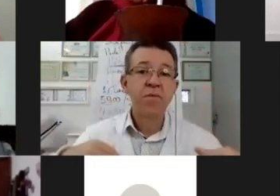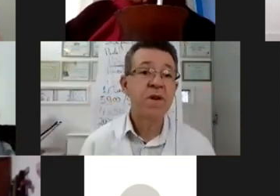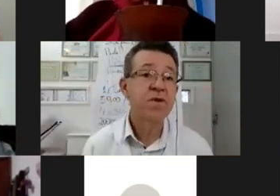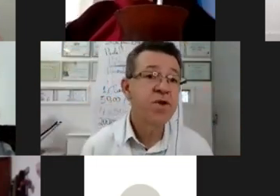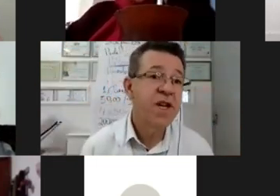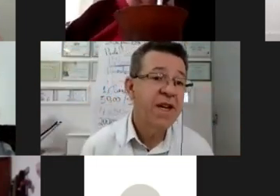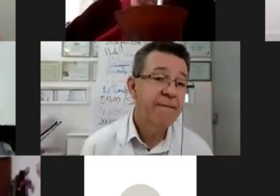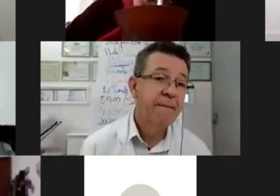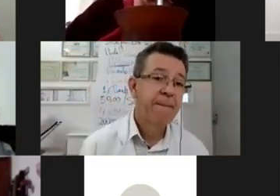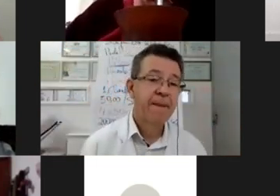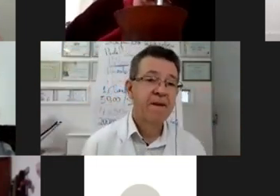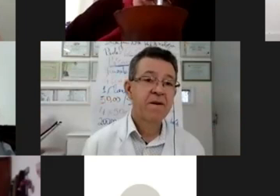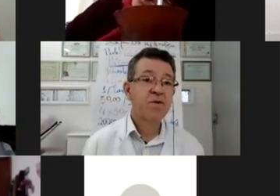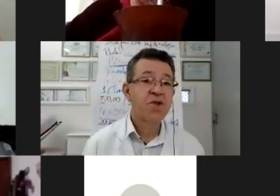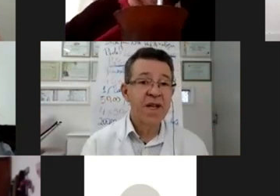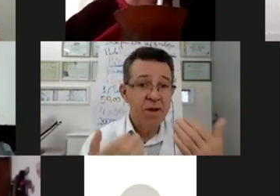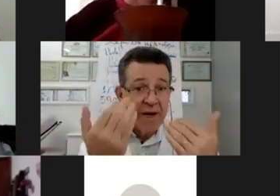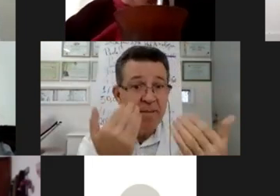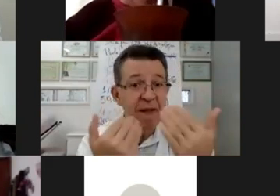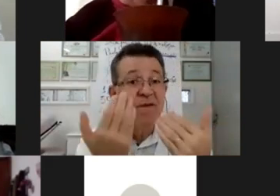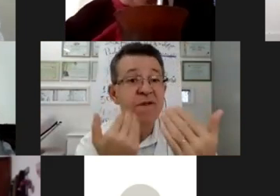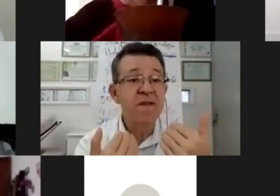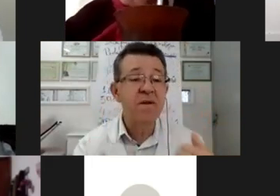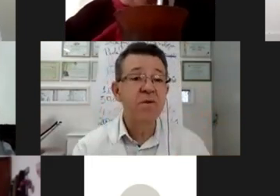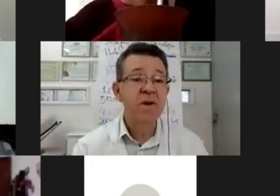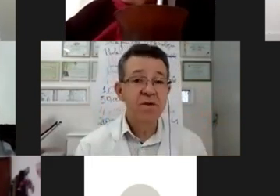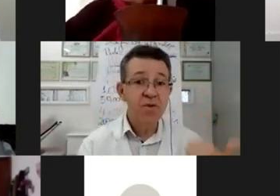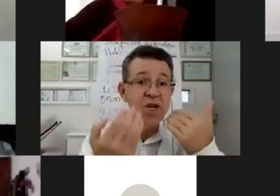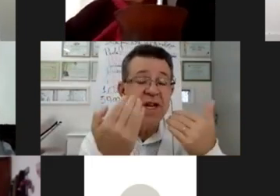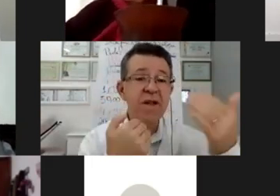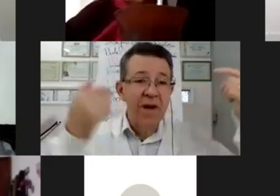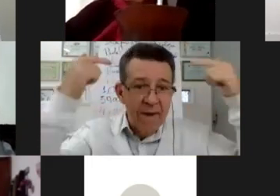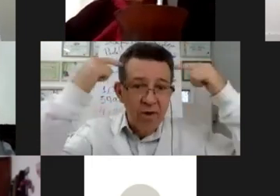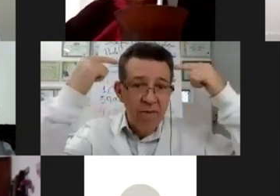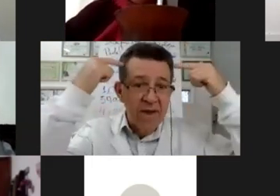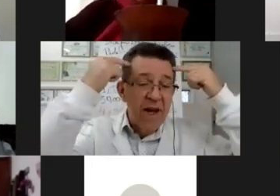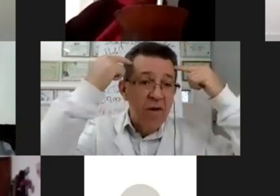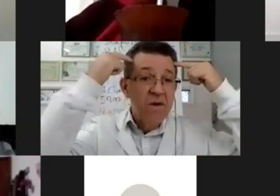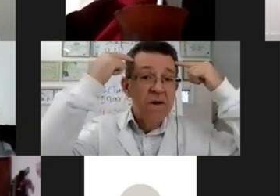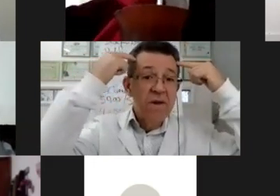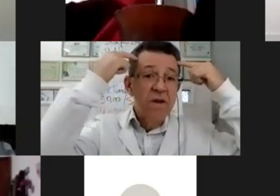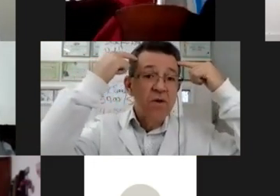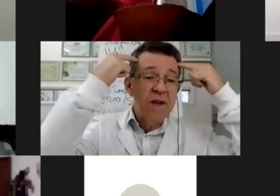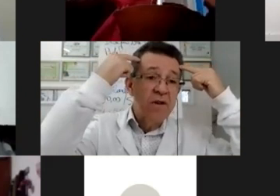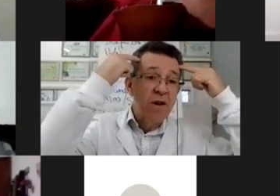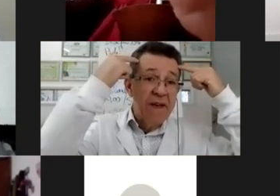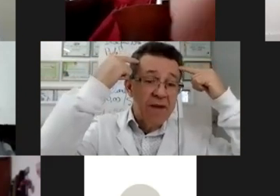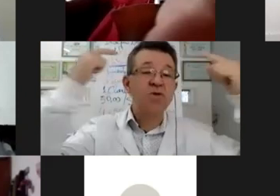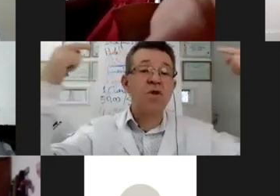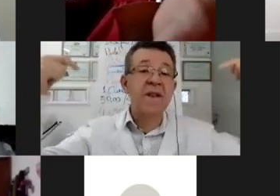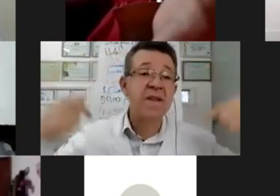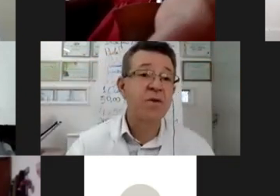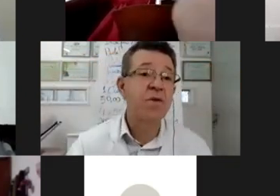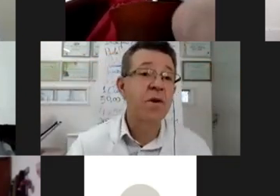corpo muita sujeira. Sujeira do alimento físico, sujeira do alimento mental, que tudo aquilo que eu